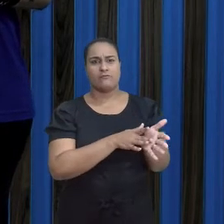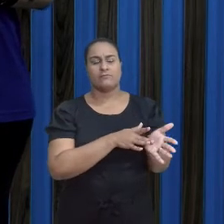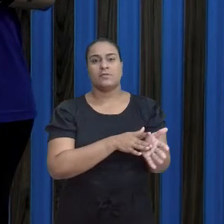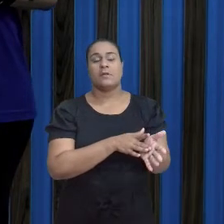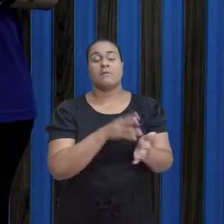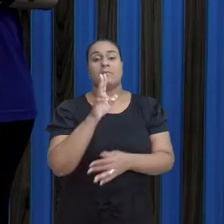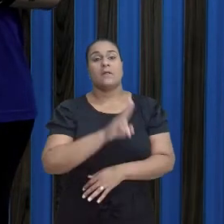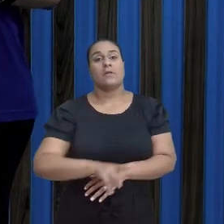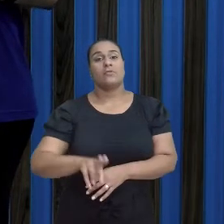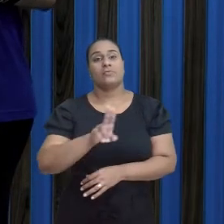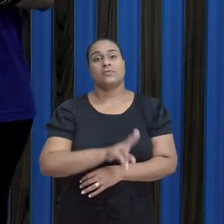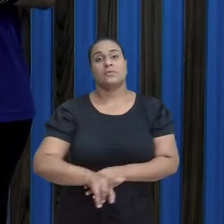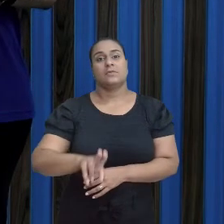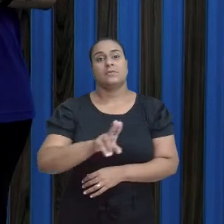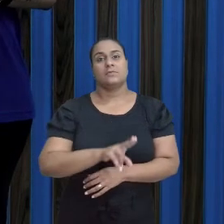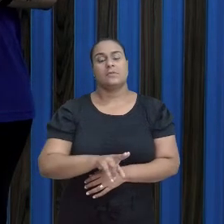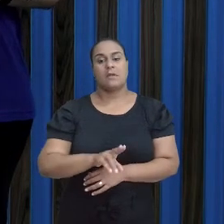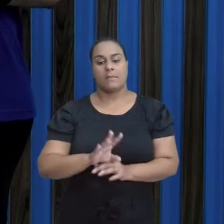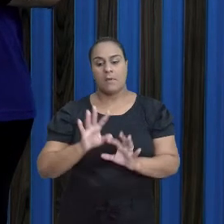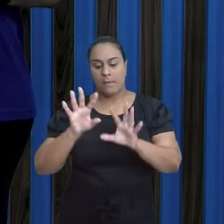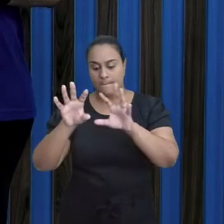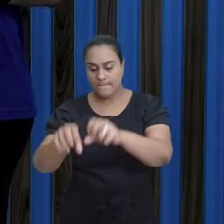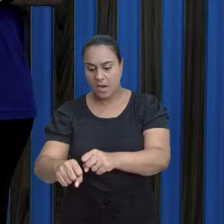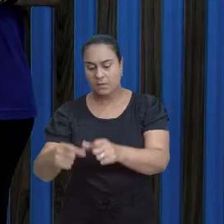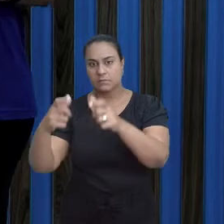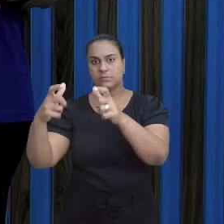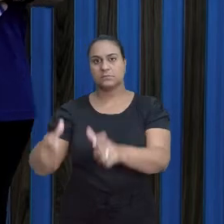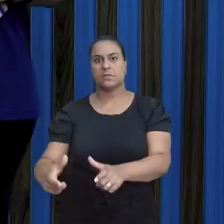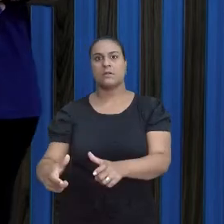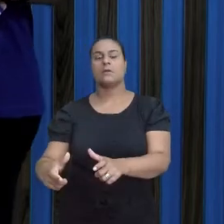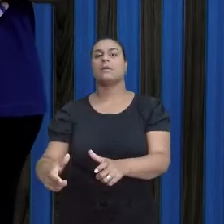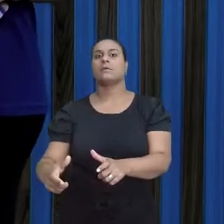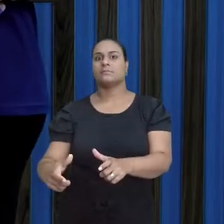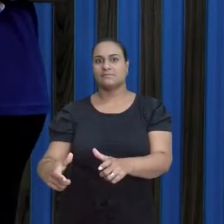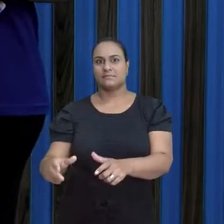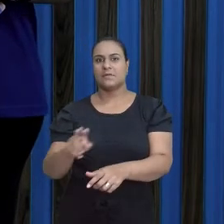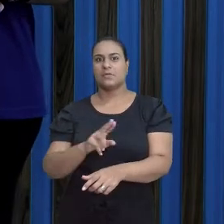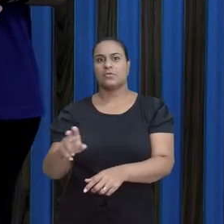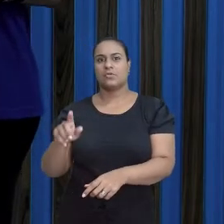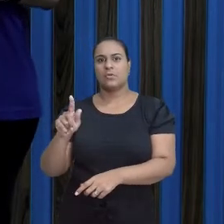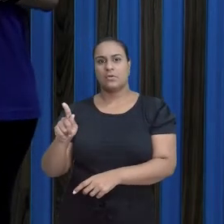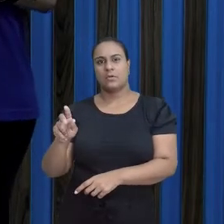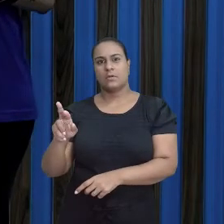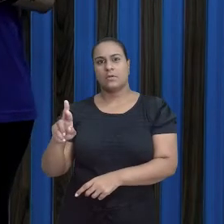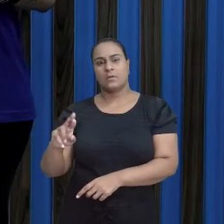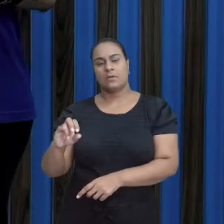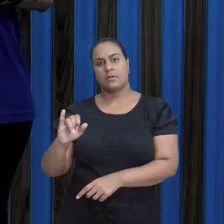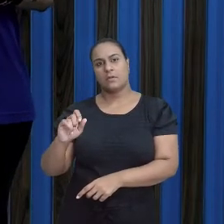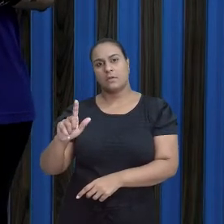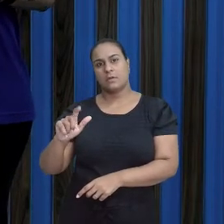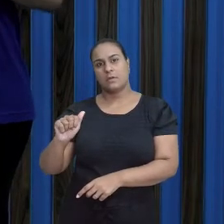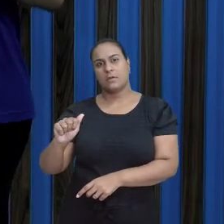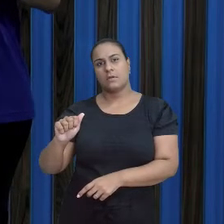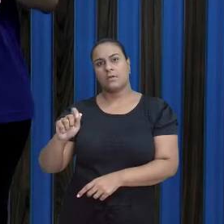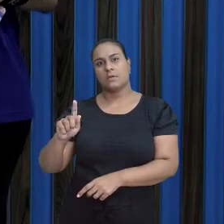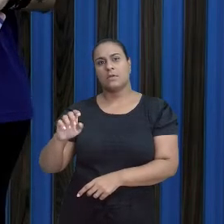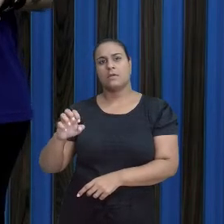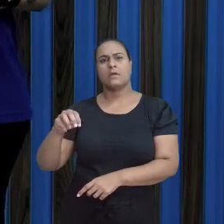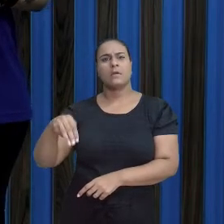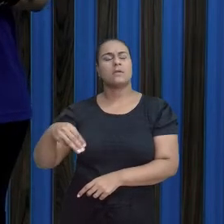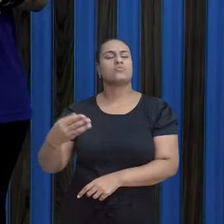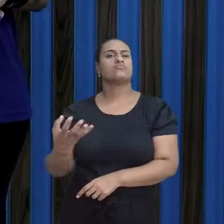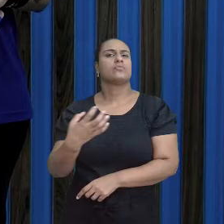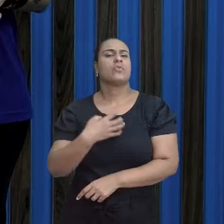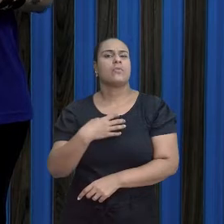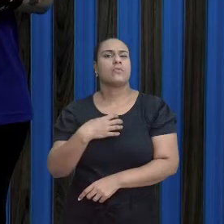para utilizar, tomar posse daquela terra, né? E esse nome veio, né? Grilagem, veio de onde? Né? Foi uma forma